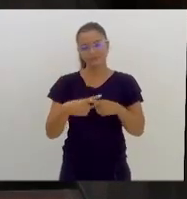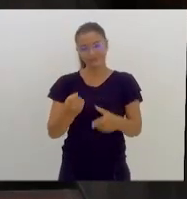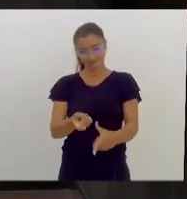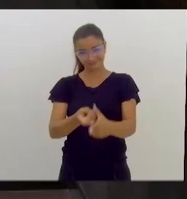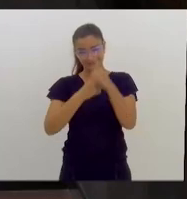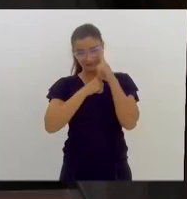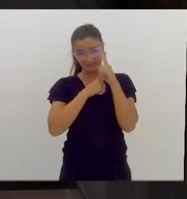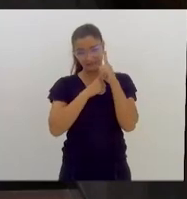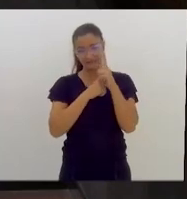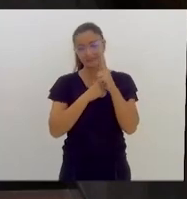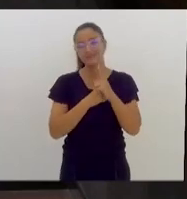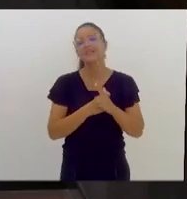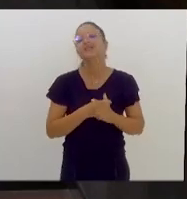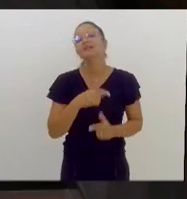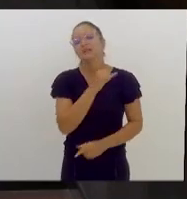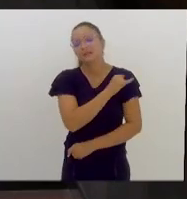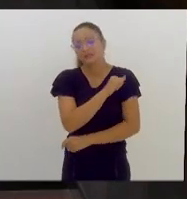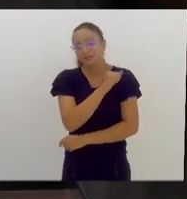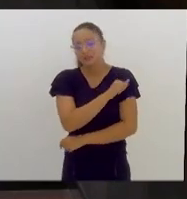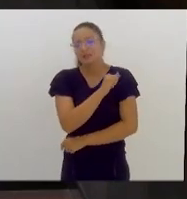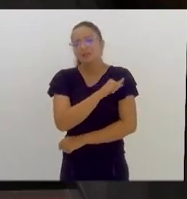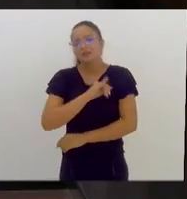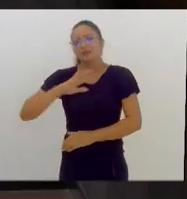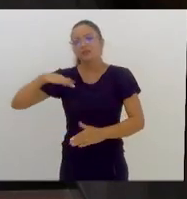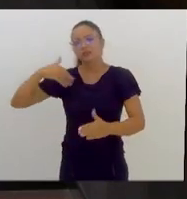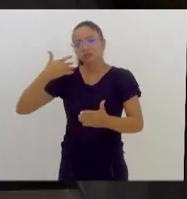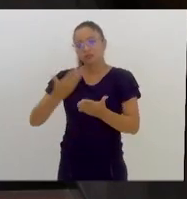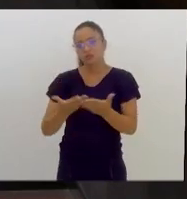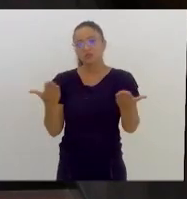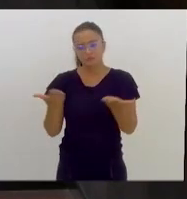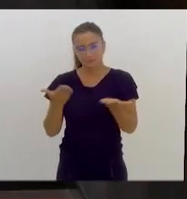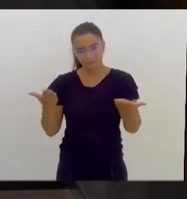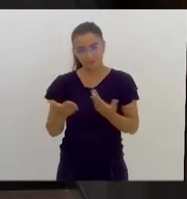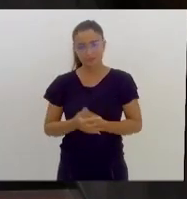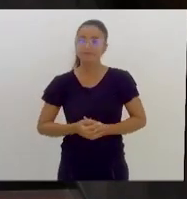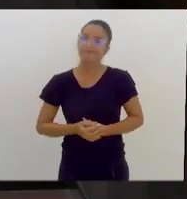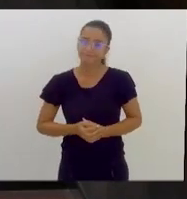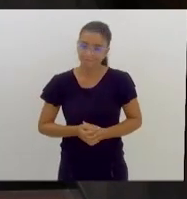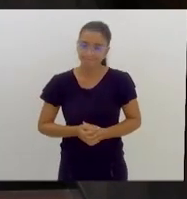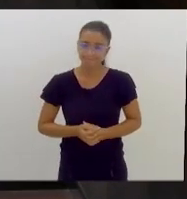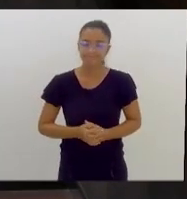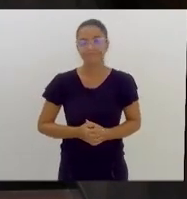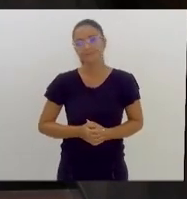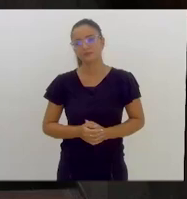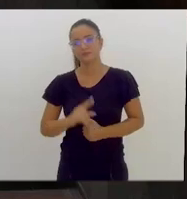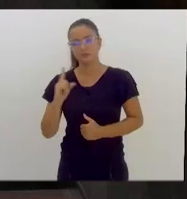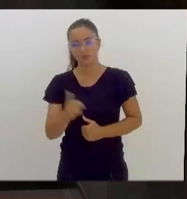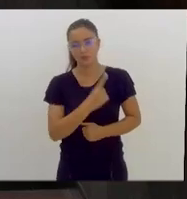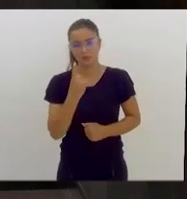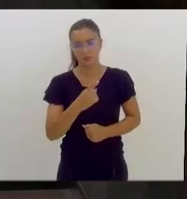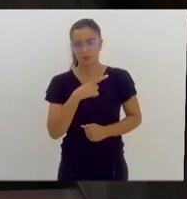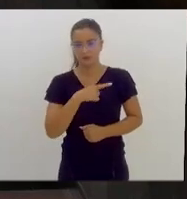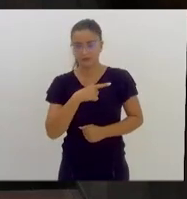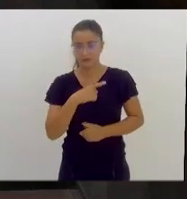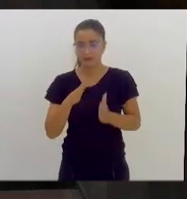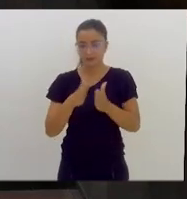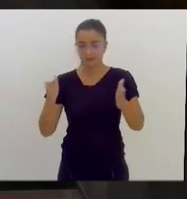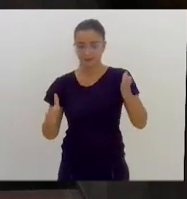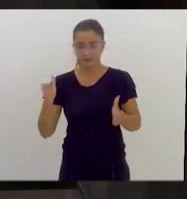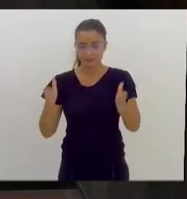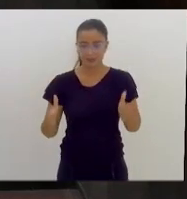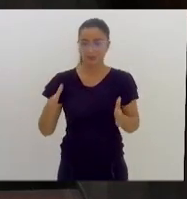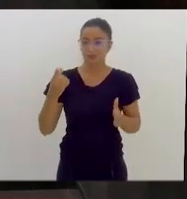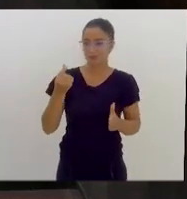o Rio de Janeiro, infelizmente, está sujeito. Nós estamos dentro de um regime de recuperação fiscal,